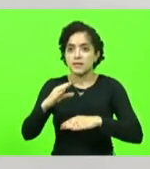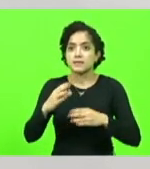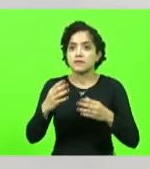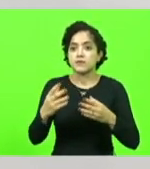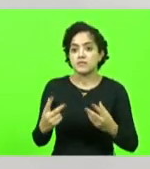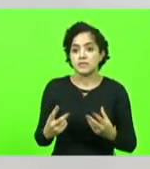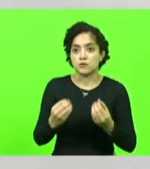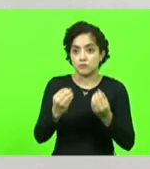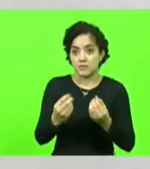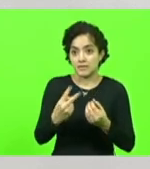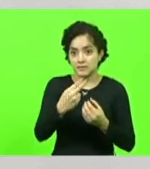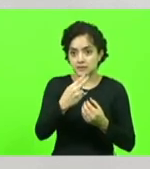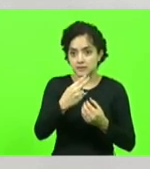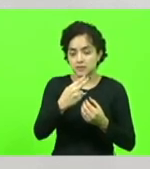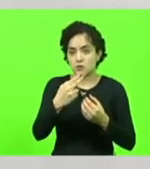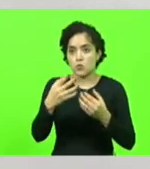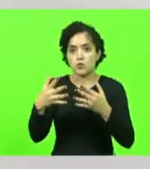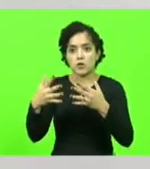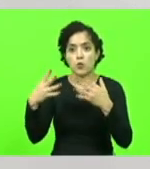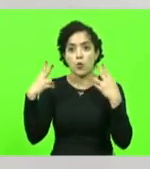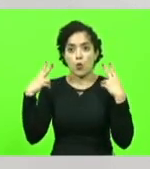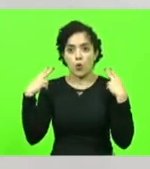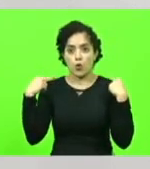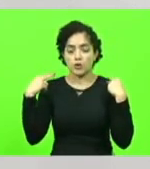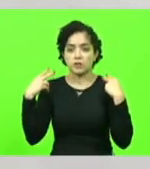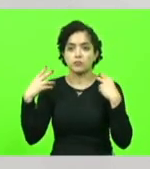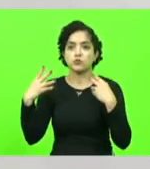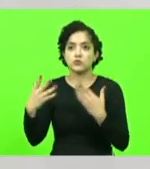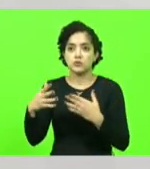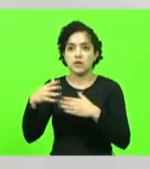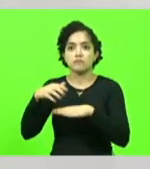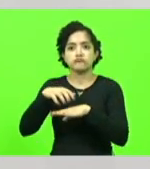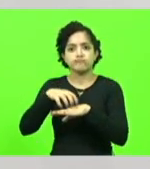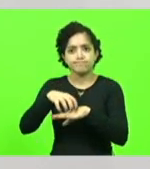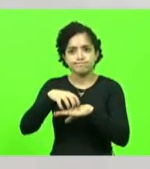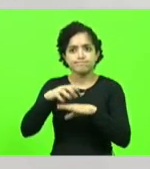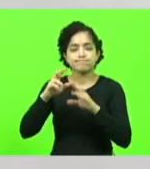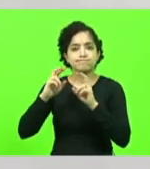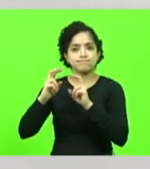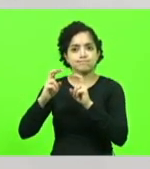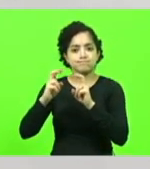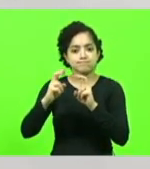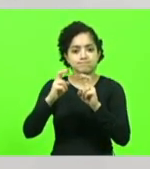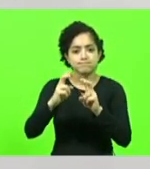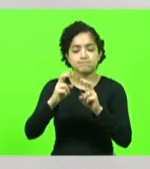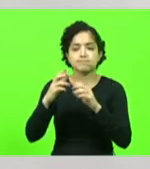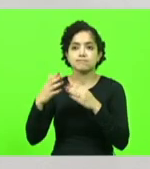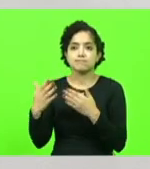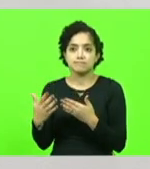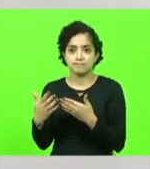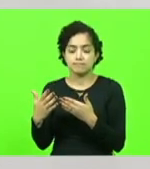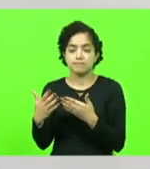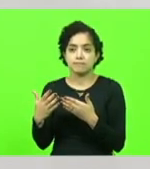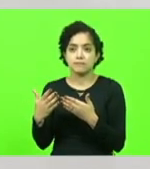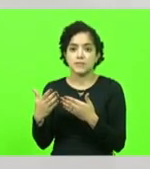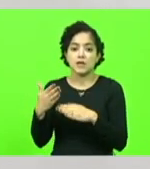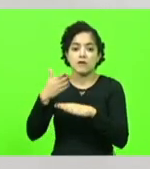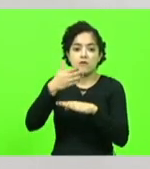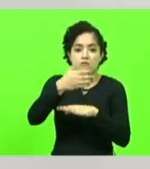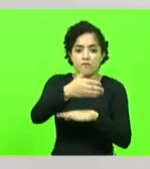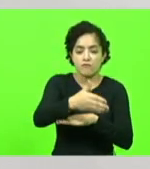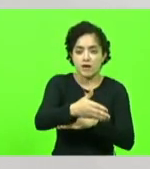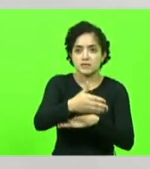de um ônibus. Então, um ônibus vai para o local, faz um mutirão gigantesco. Lá em Lages foram